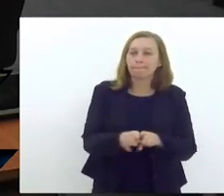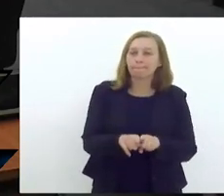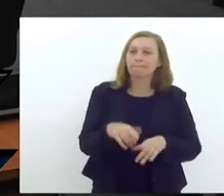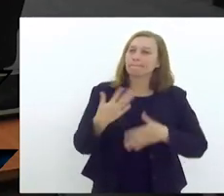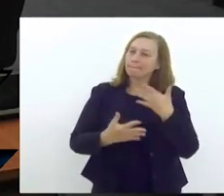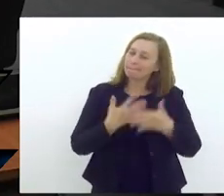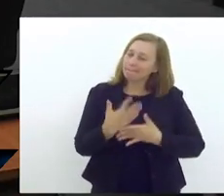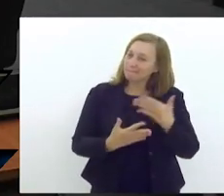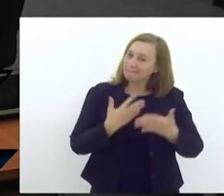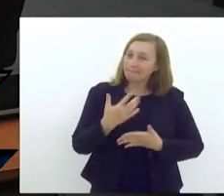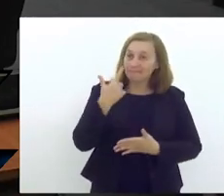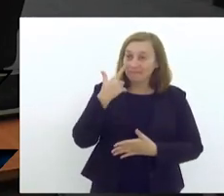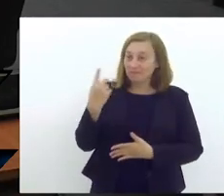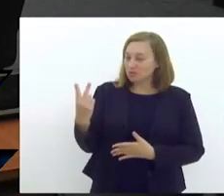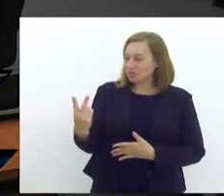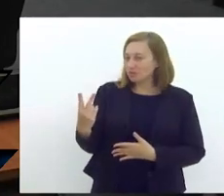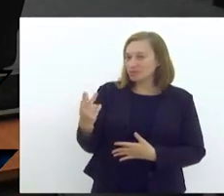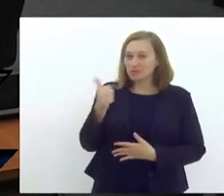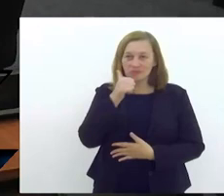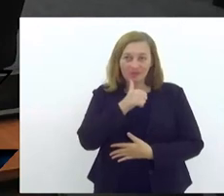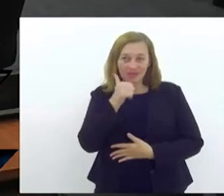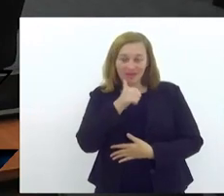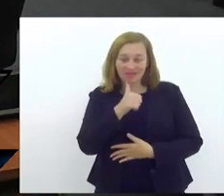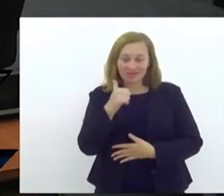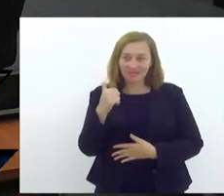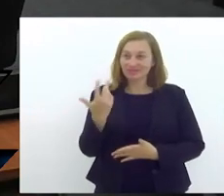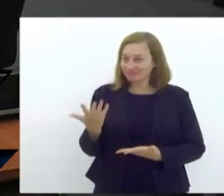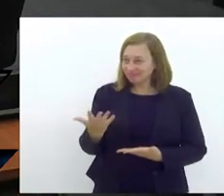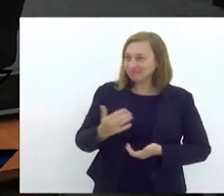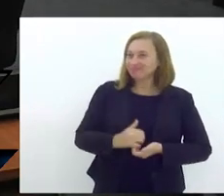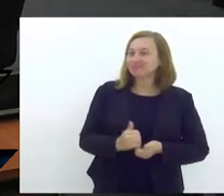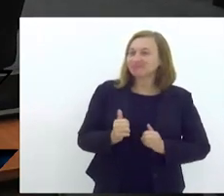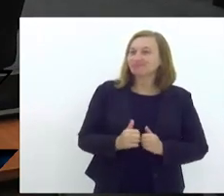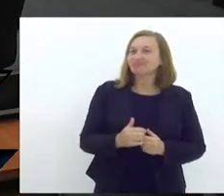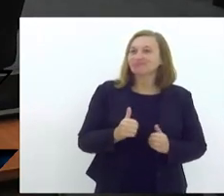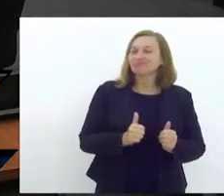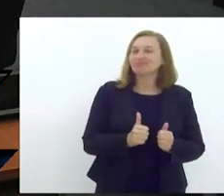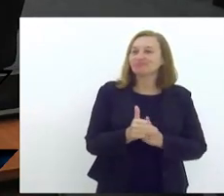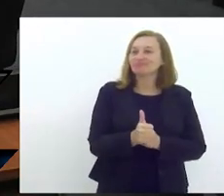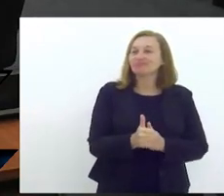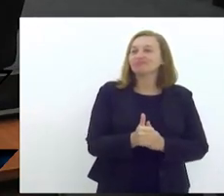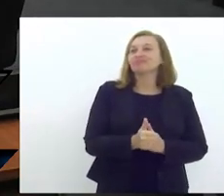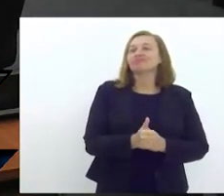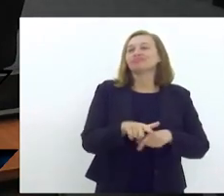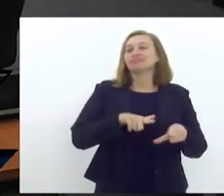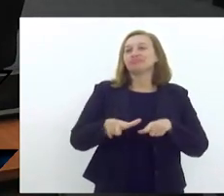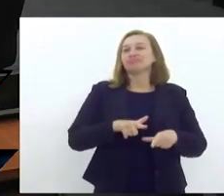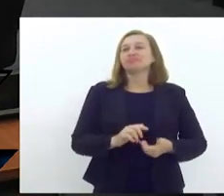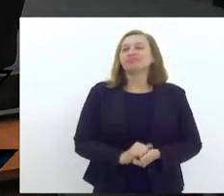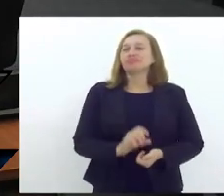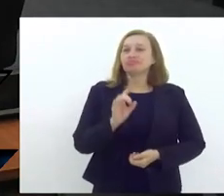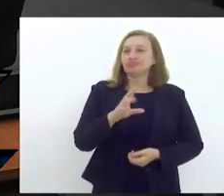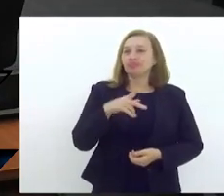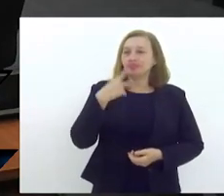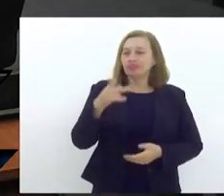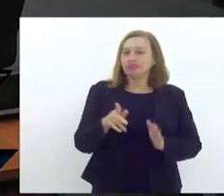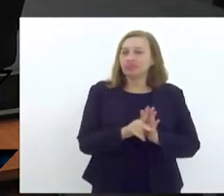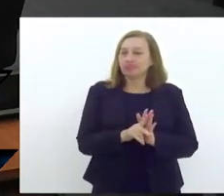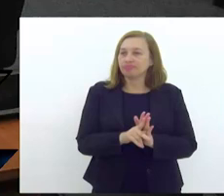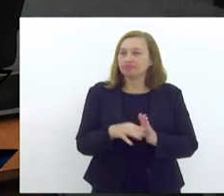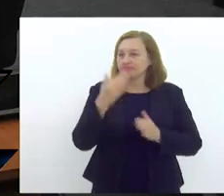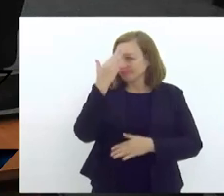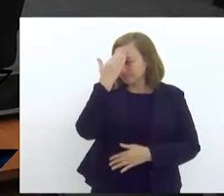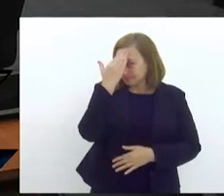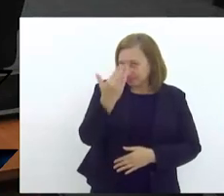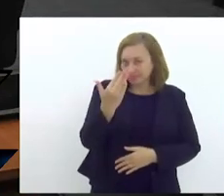nos alegra ver duas mulheres com a dimensão de vossa excelências à frente dos trabalhos é fazer sua menção ao projeto agradecer